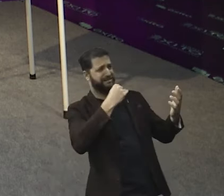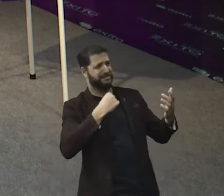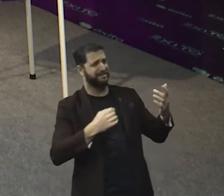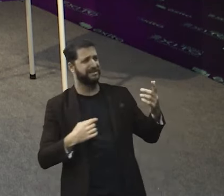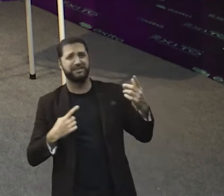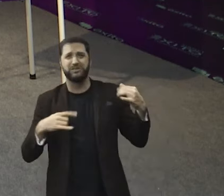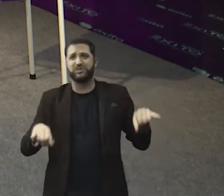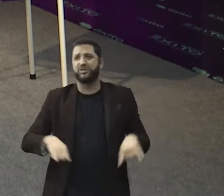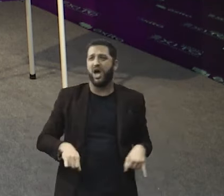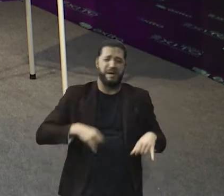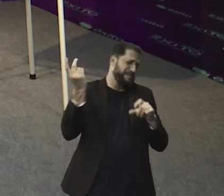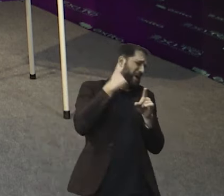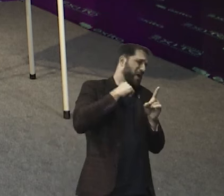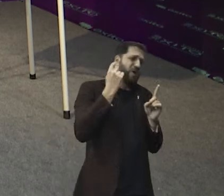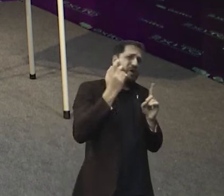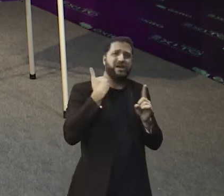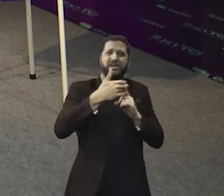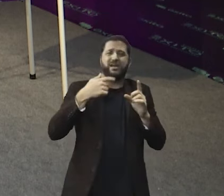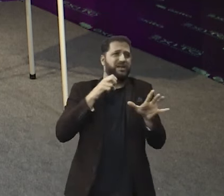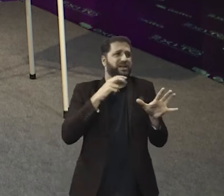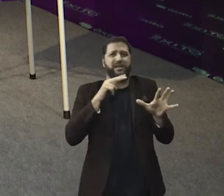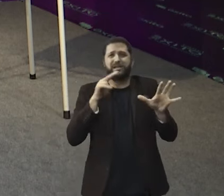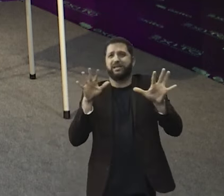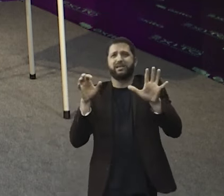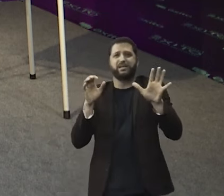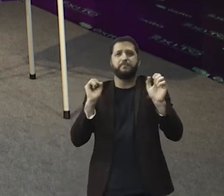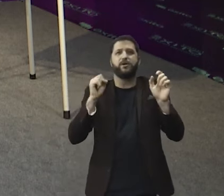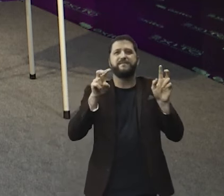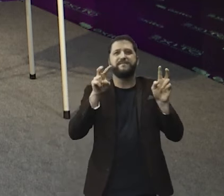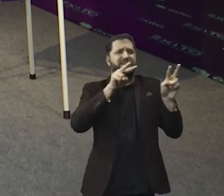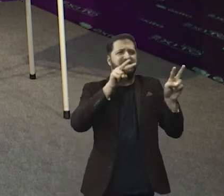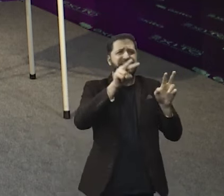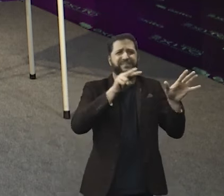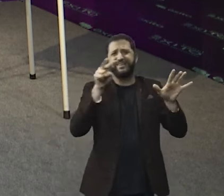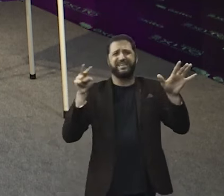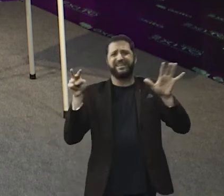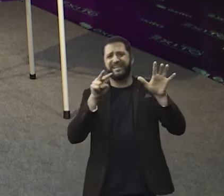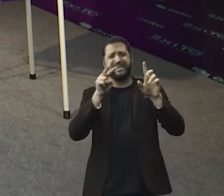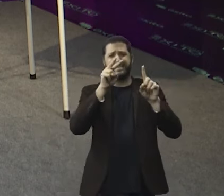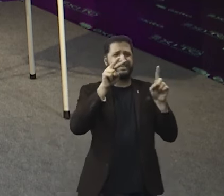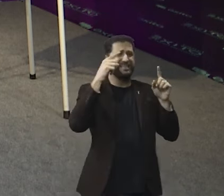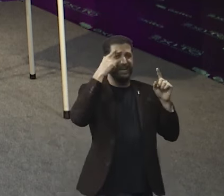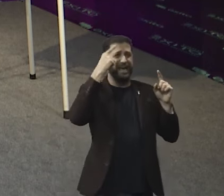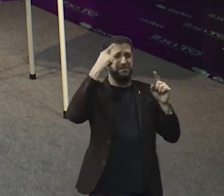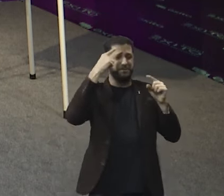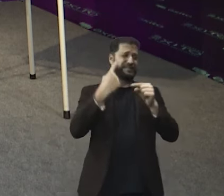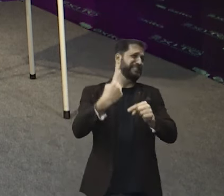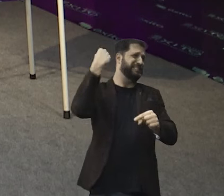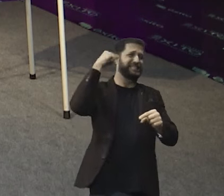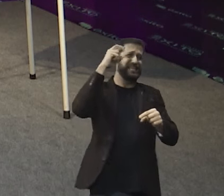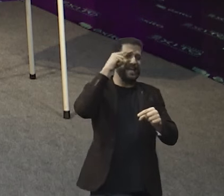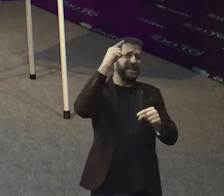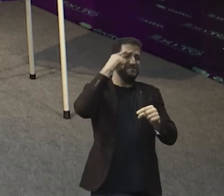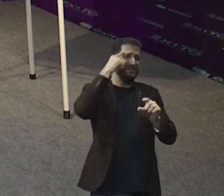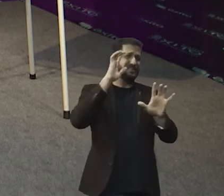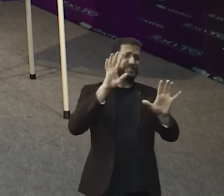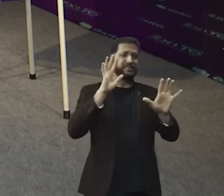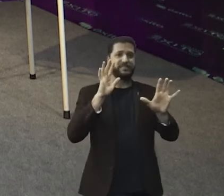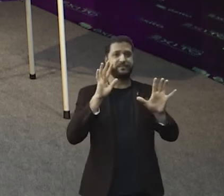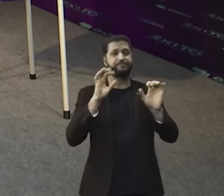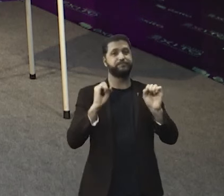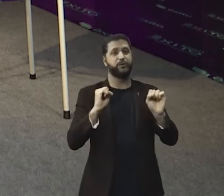não imagina eu criando ferramentas para você no metaverso fazendo você voltar naquela cena Às vezes você você foi abusada